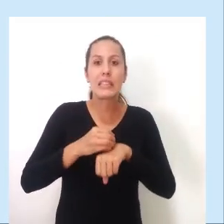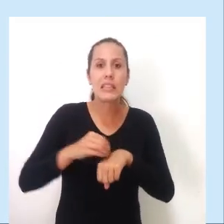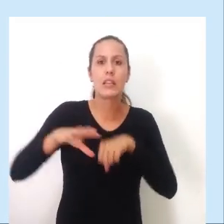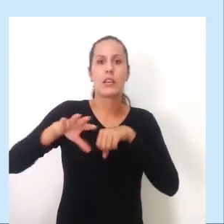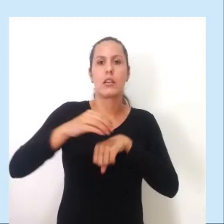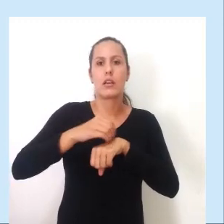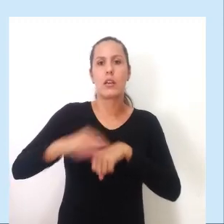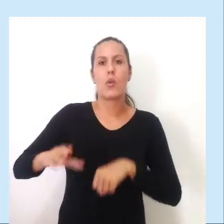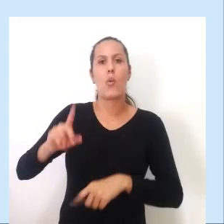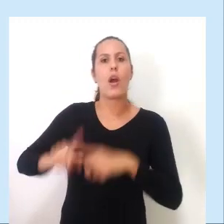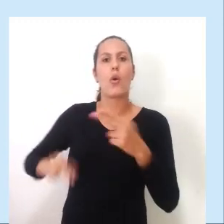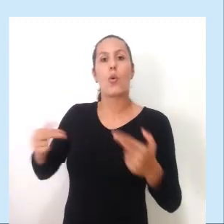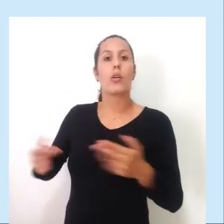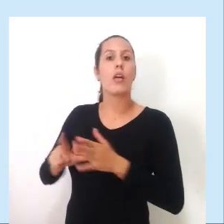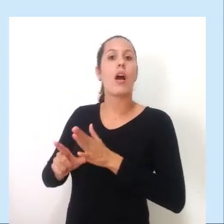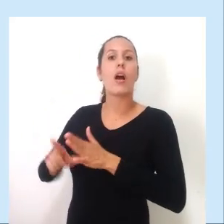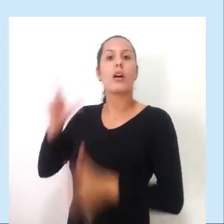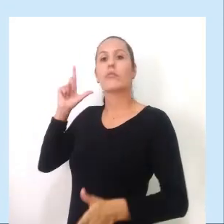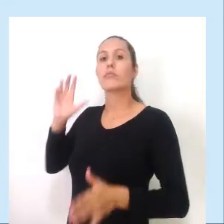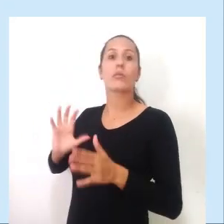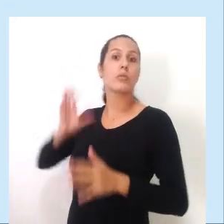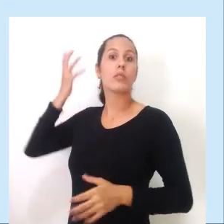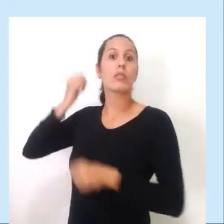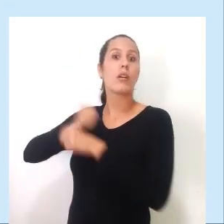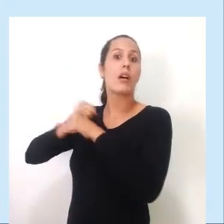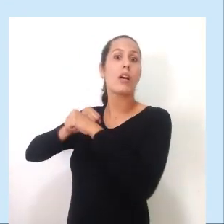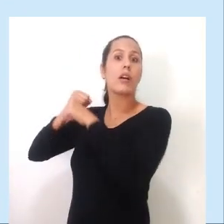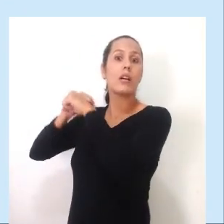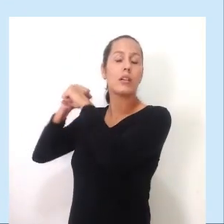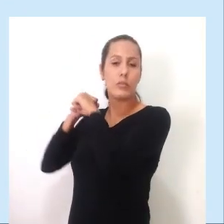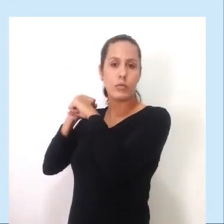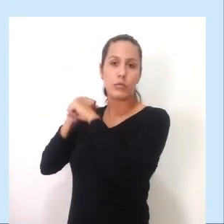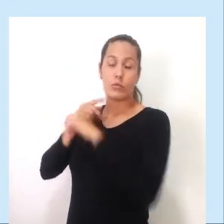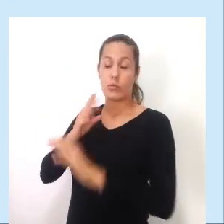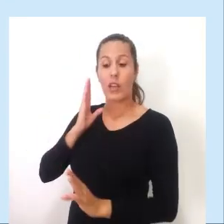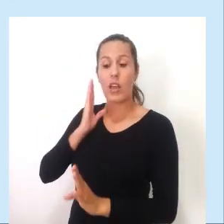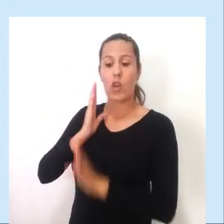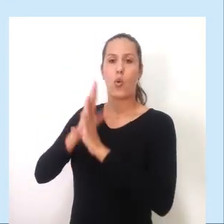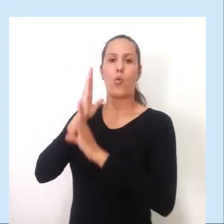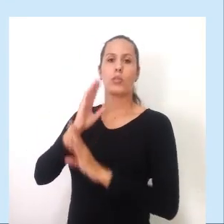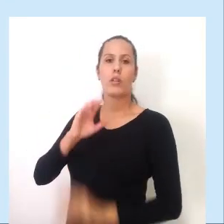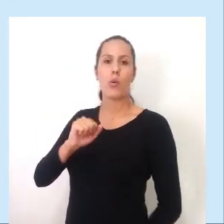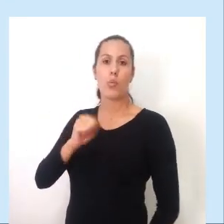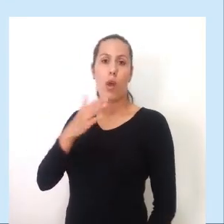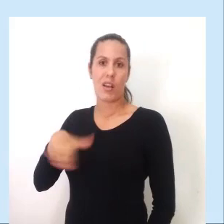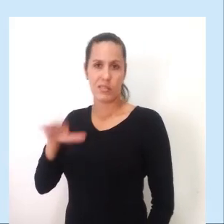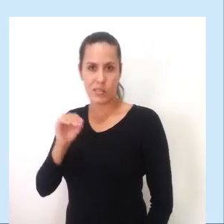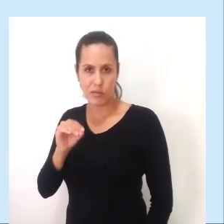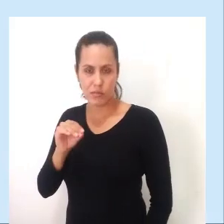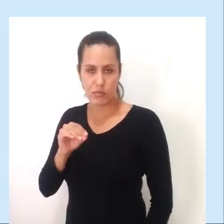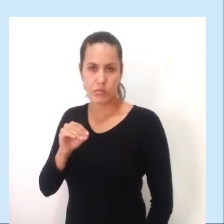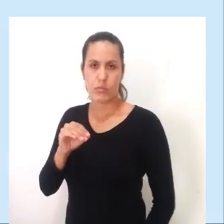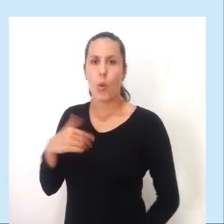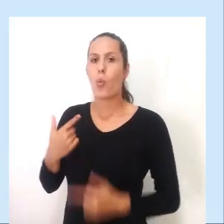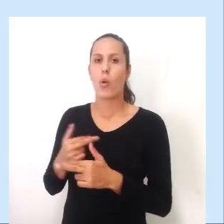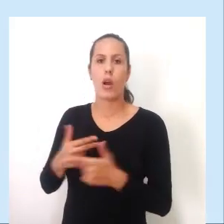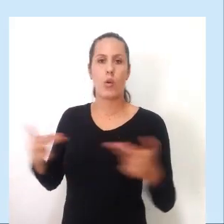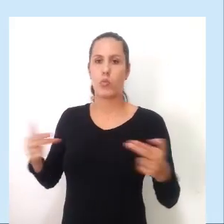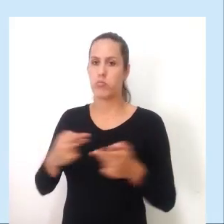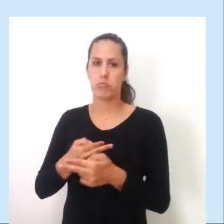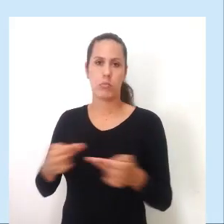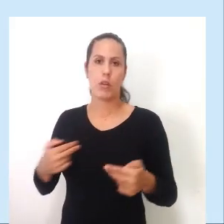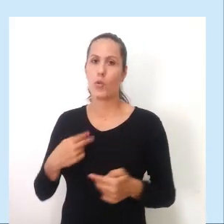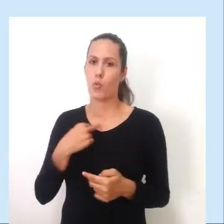uma ação, de uma atividade. E quando ele só encontra a atividade, a ação, eu não